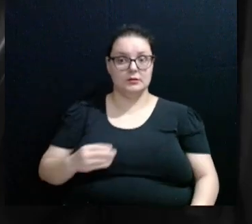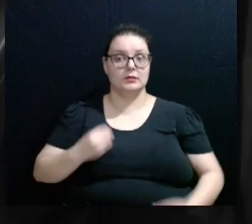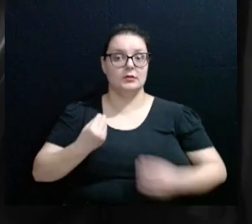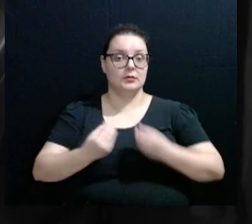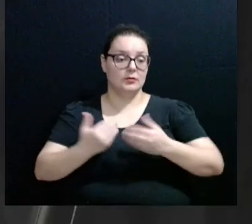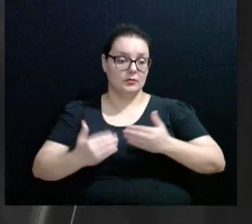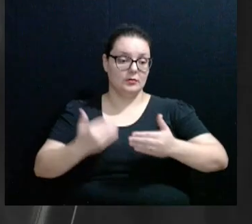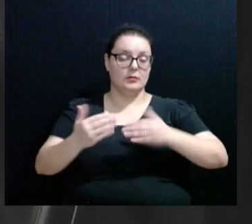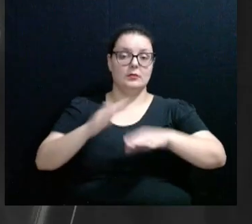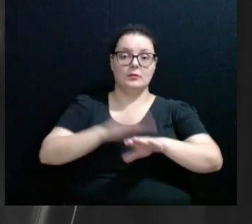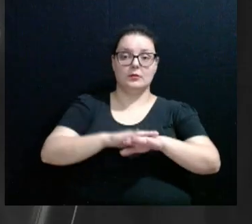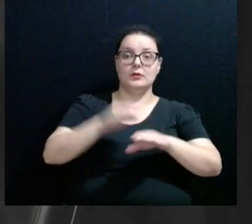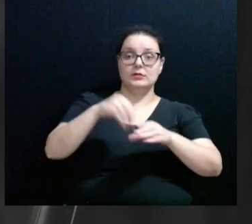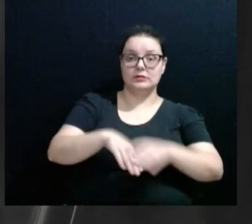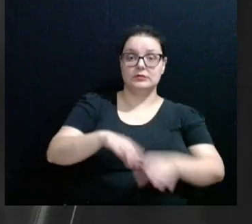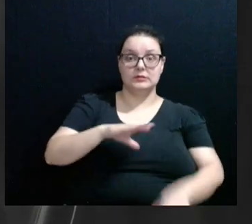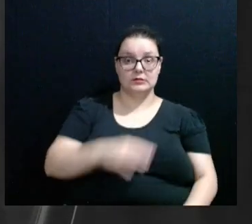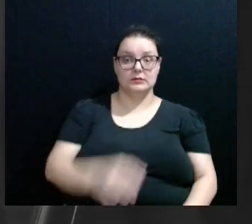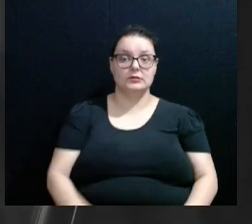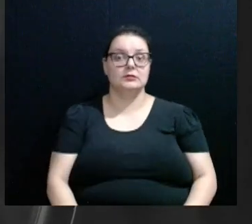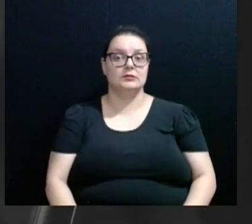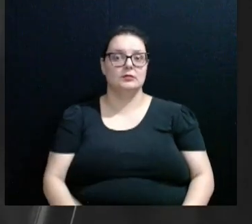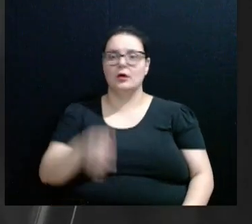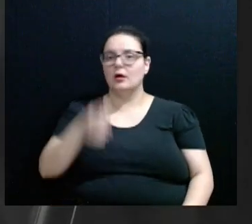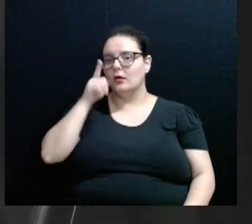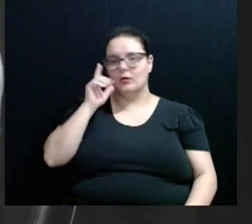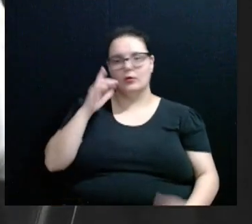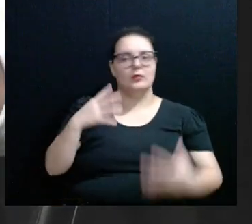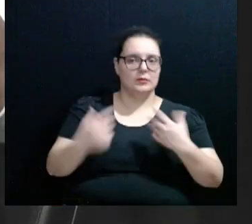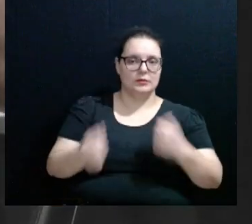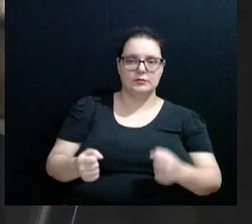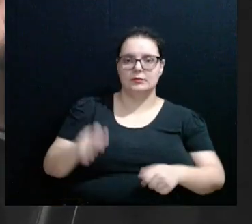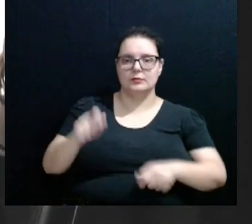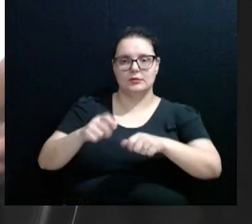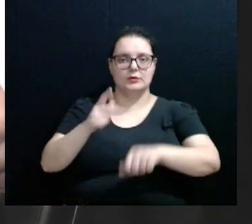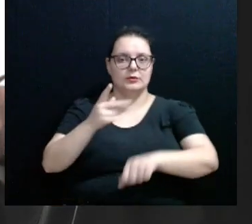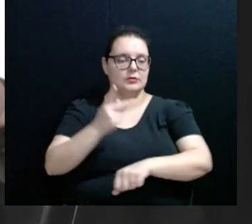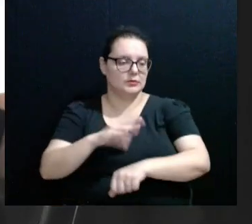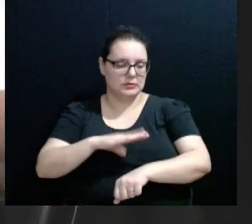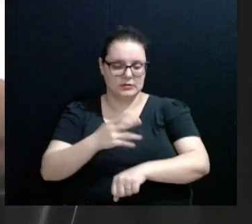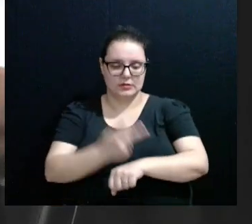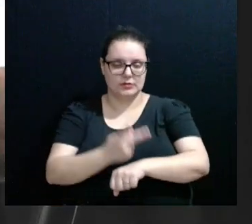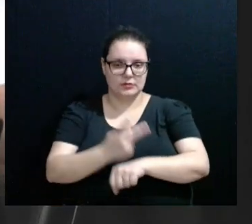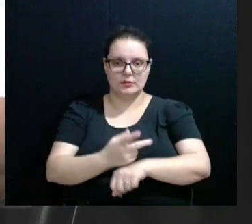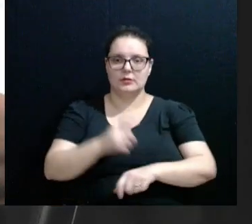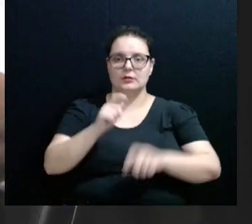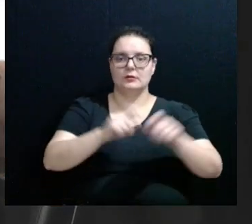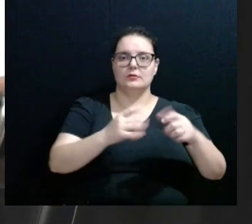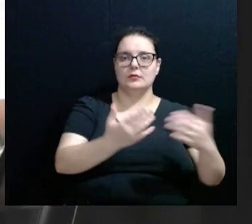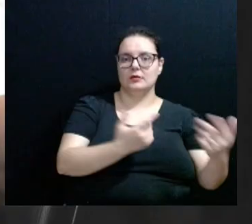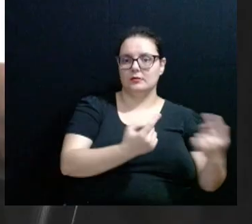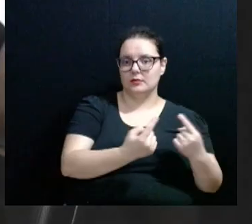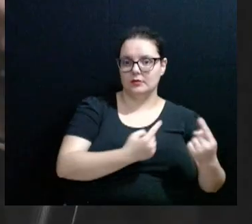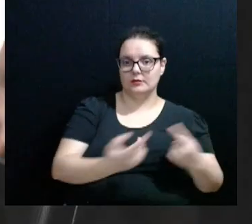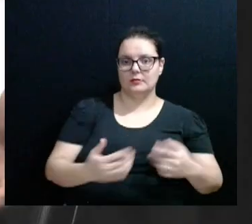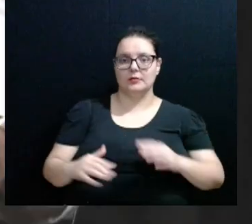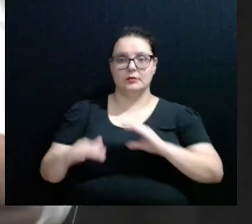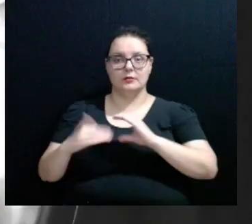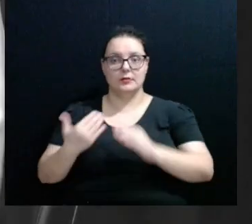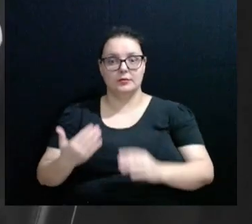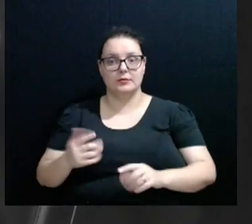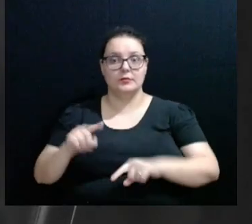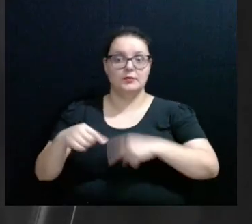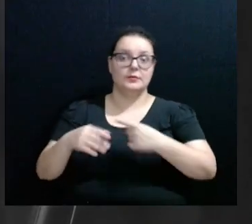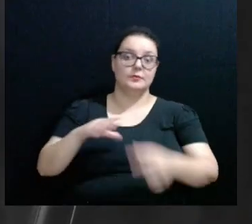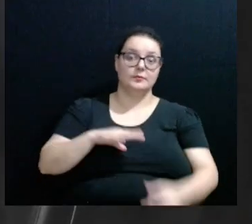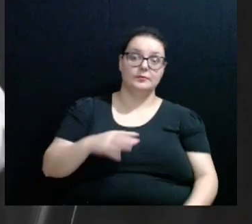ações dentro da cidade. Ontem mesmo eu recebi gente de Pedreira, teve um pessoal, acabei de receber uma mensagem que tem um pessoal de outra cidade